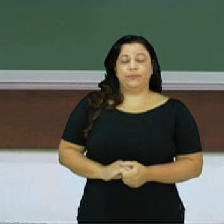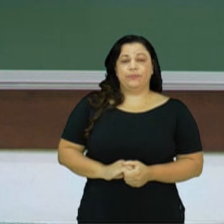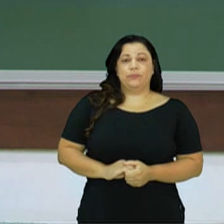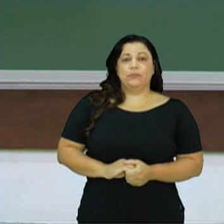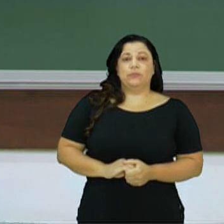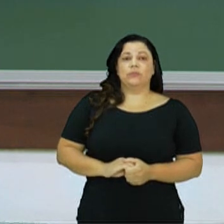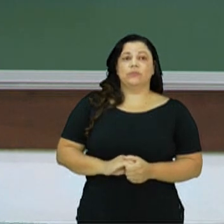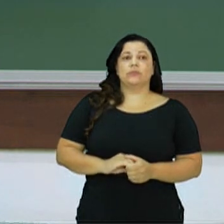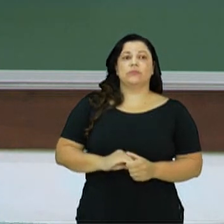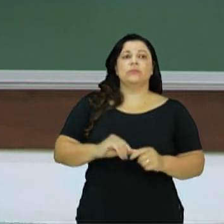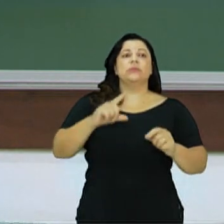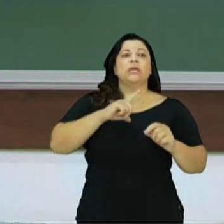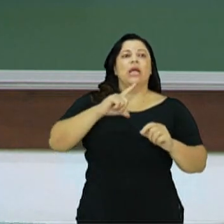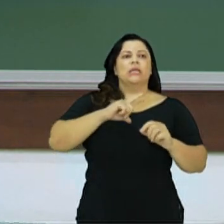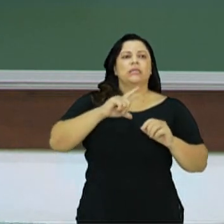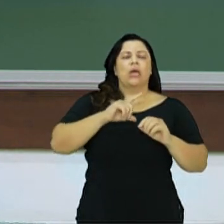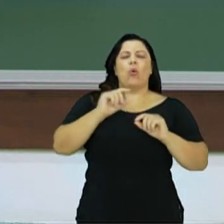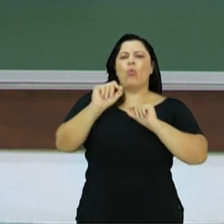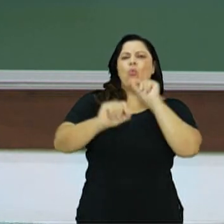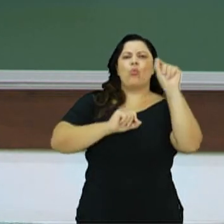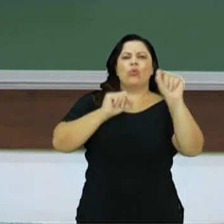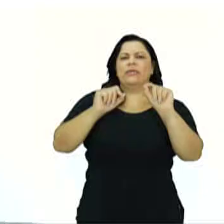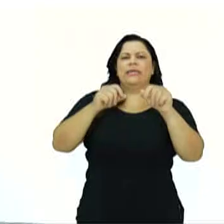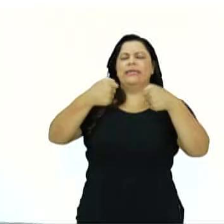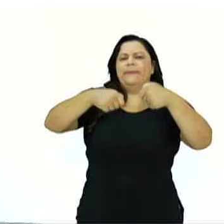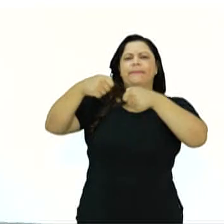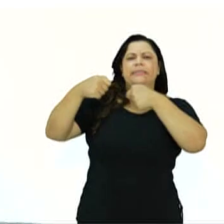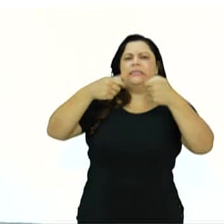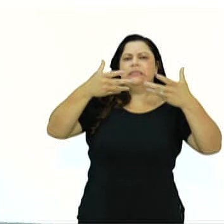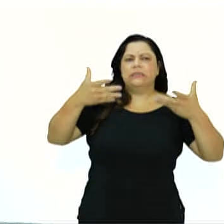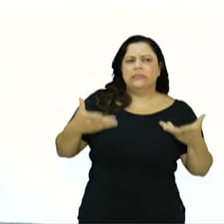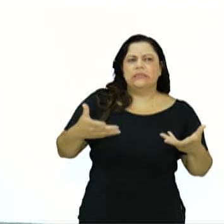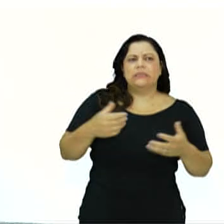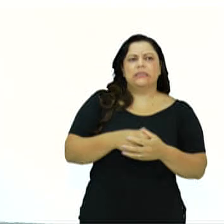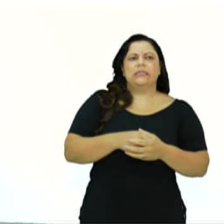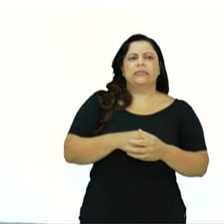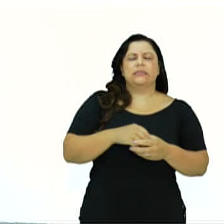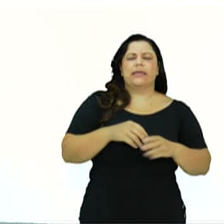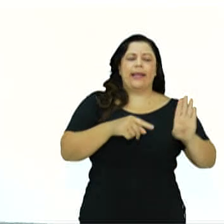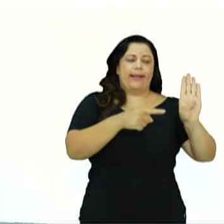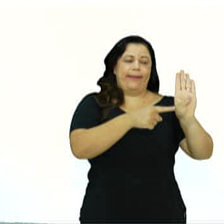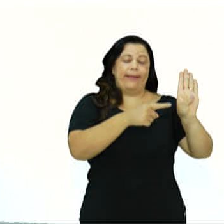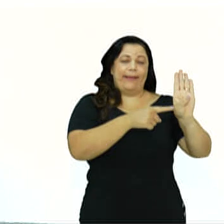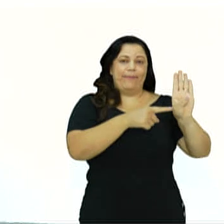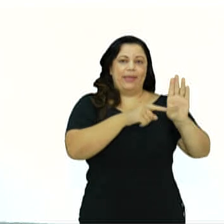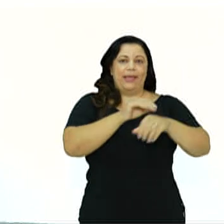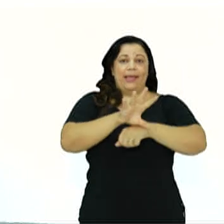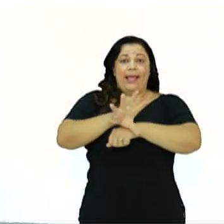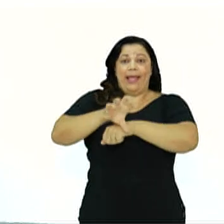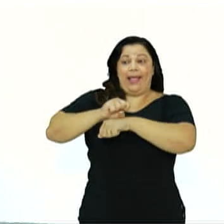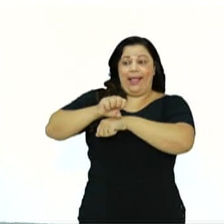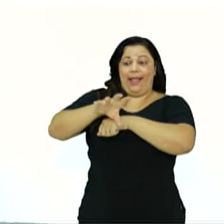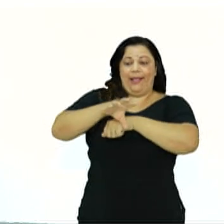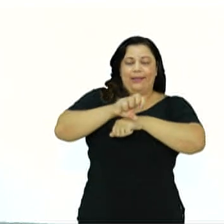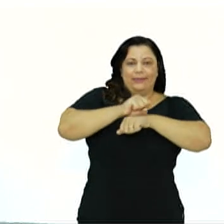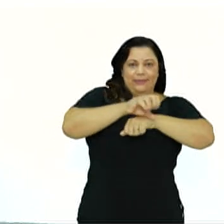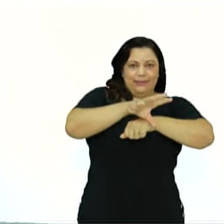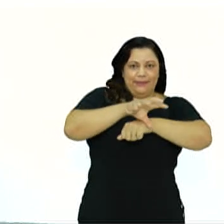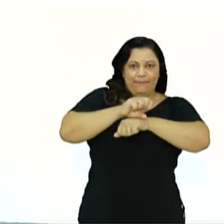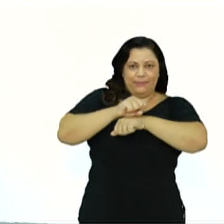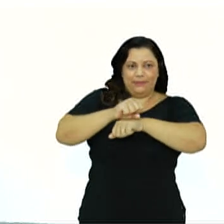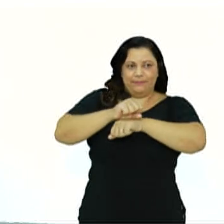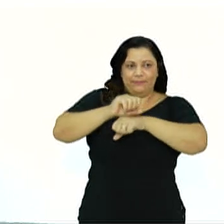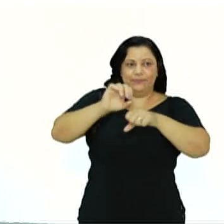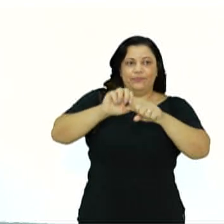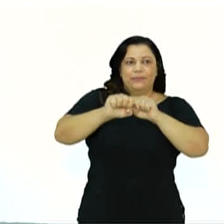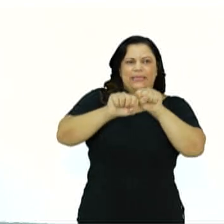o osteoclasto, né, qual é a função dele? Ele faz a chamada reabsorção do tecido ósseo. Então, ele vai lá destruir,